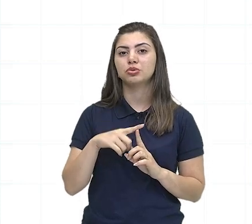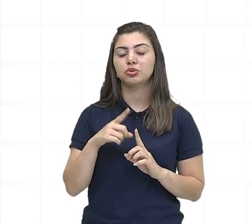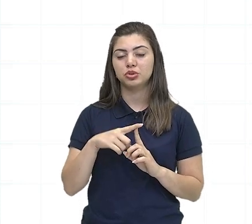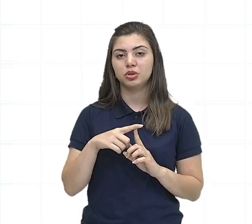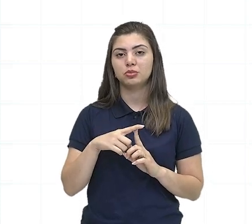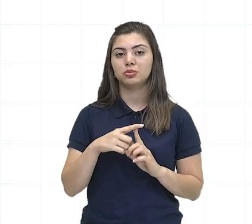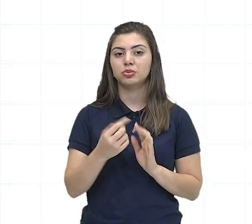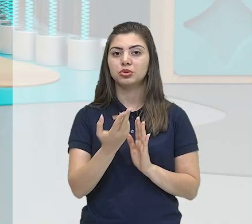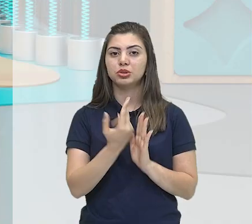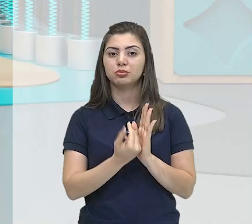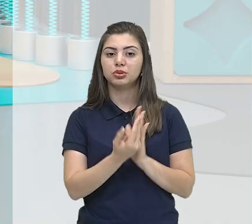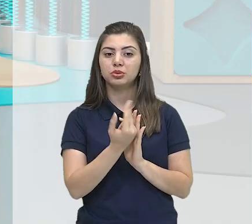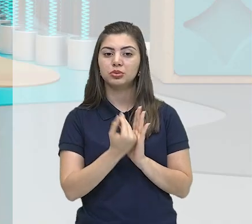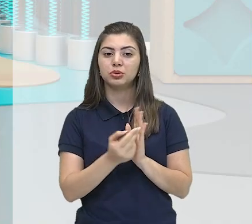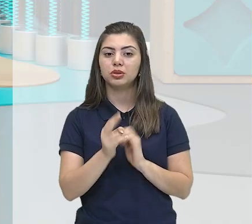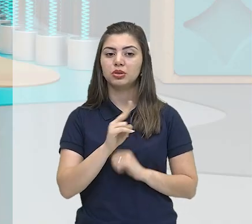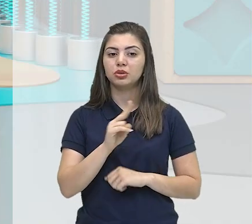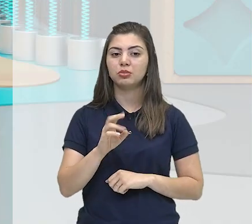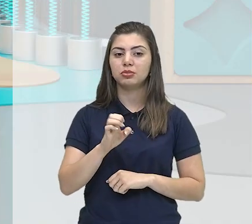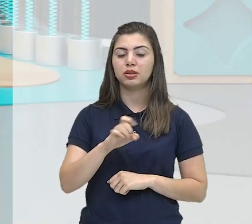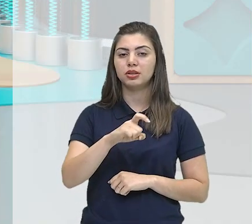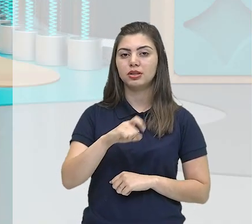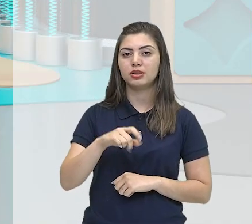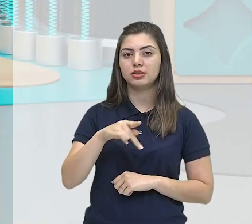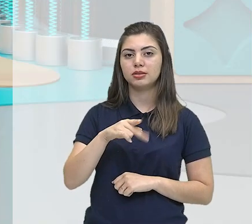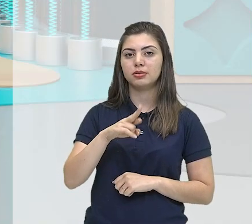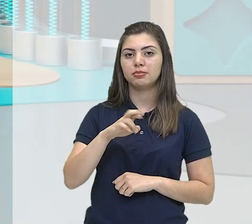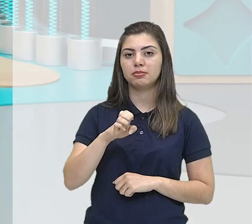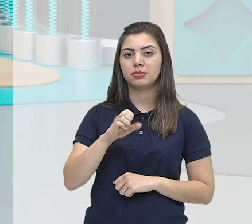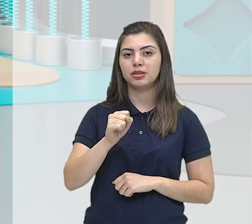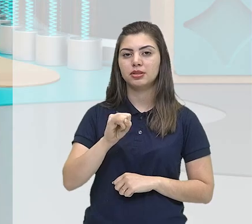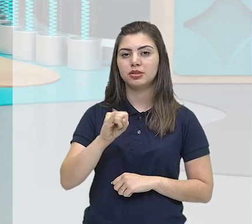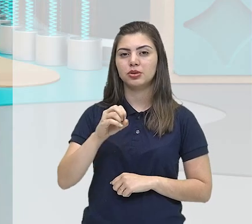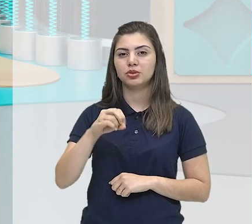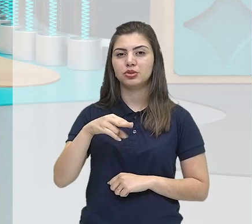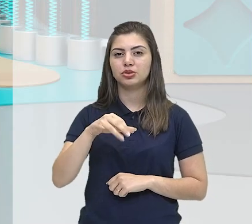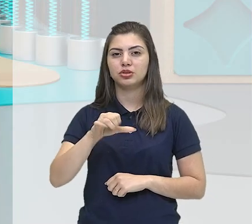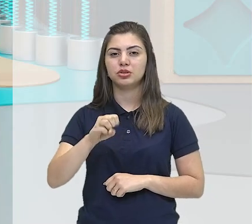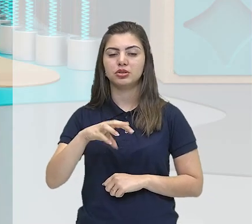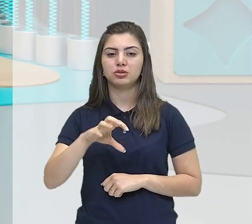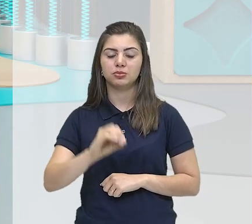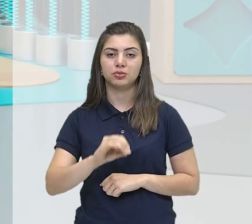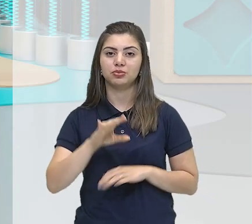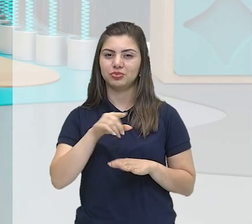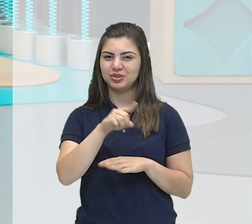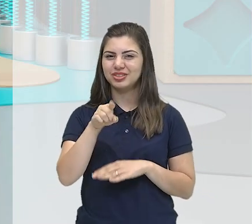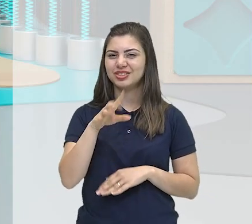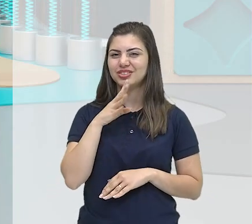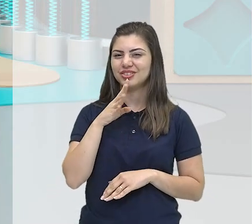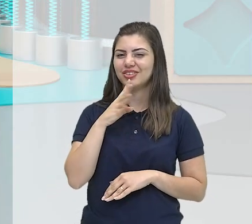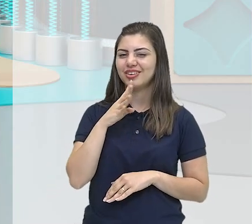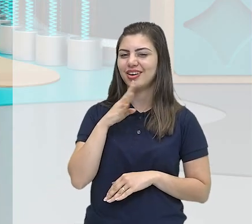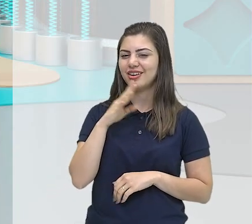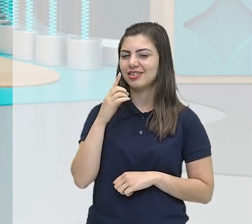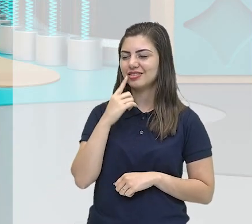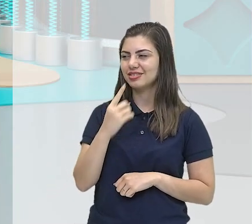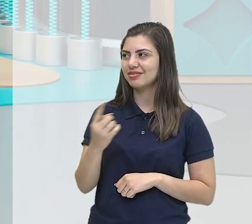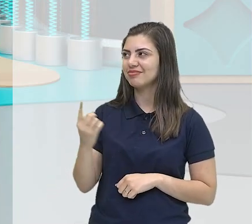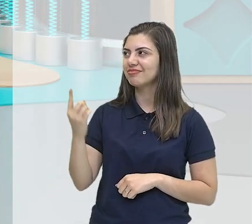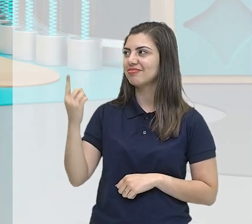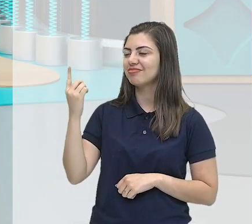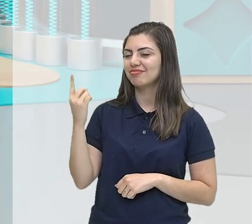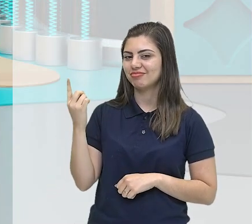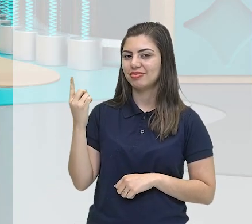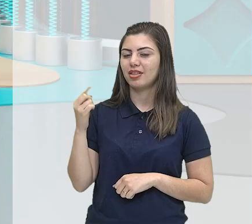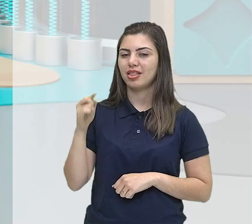expressionismo, que vamos mostrar agora para vocês. Então, acho que todo mundo conhece essa pintura, que é o Grito de Edvard Munch.